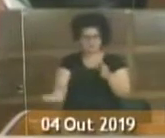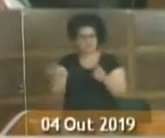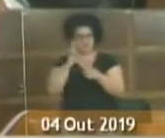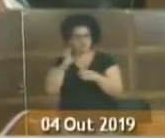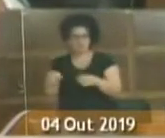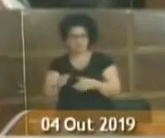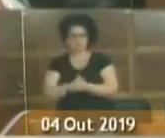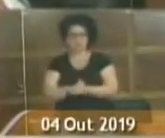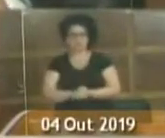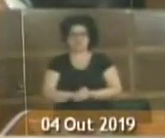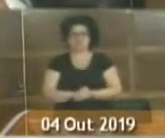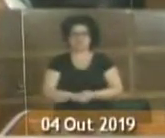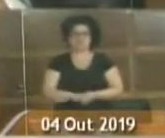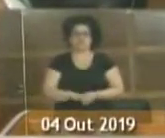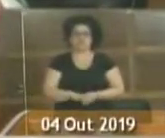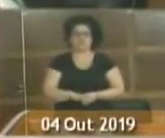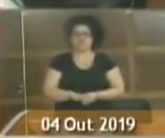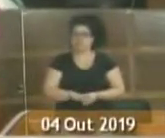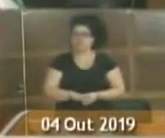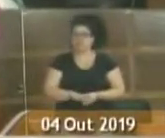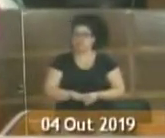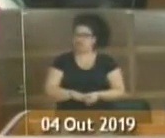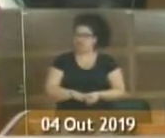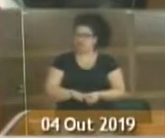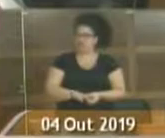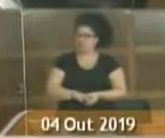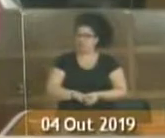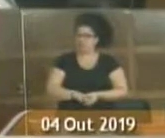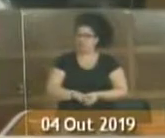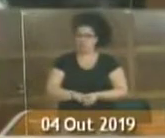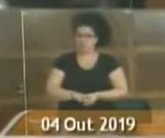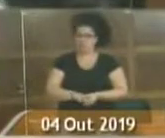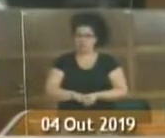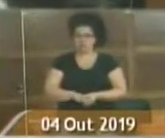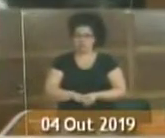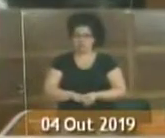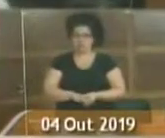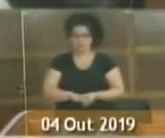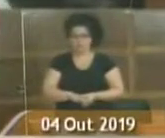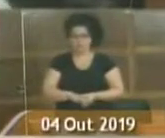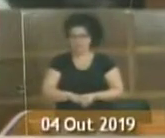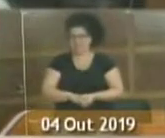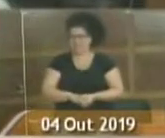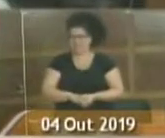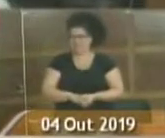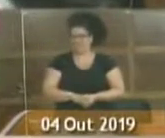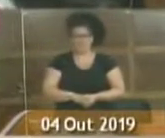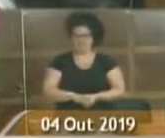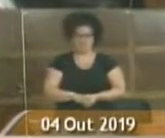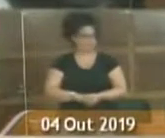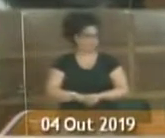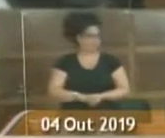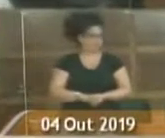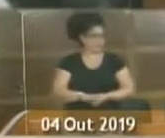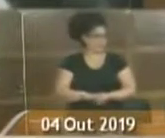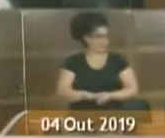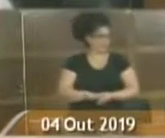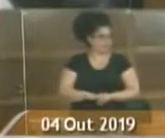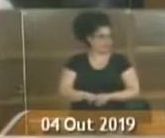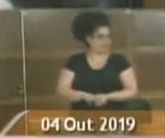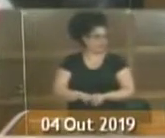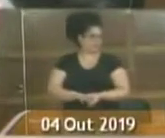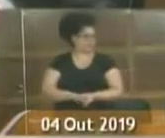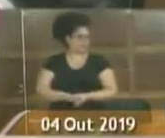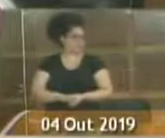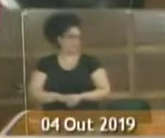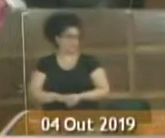segurada nele. Já assim que a gente acabar aqui, vou pedir para a diretora já sair com